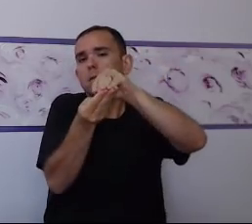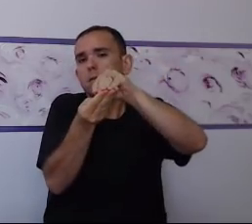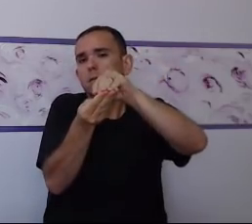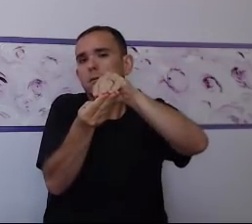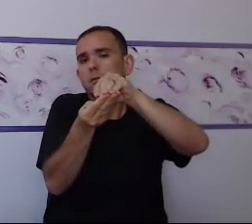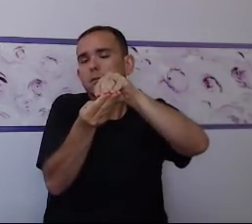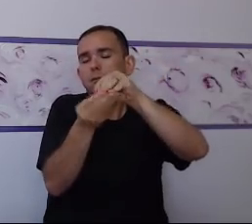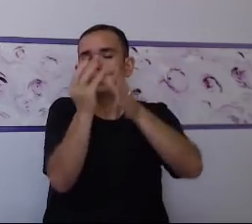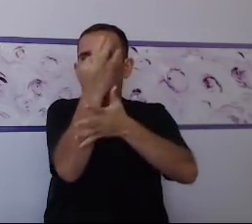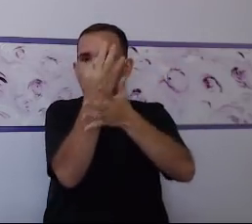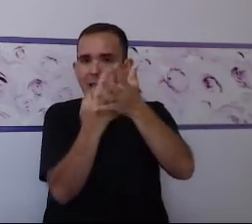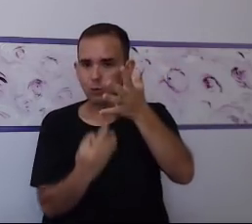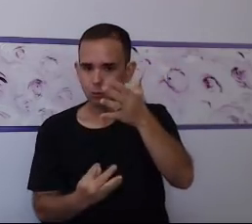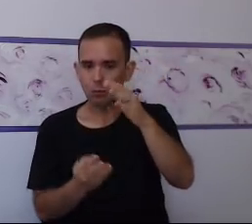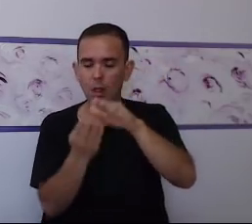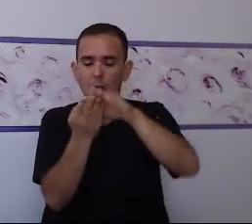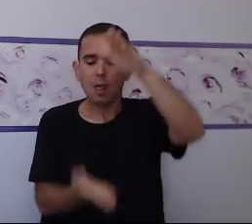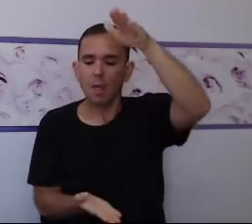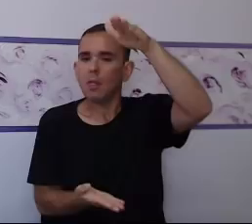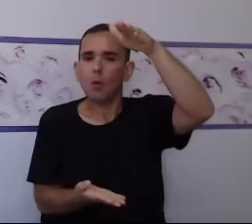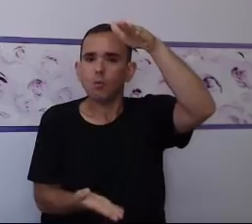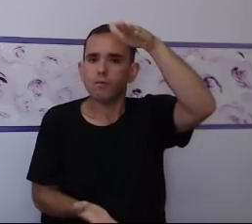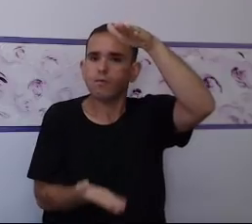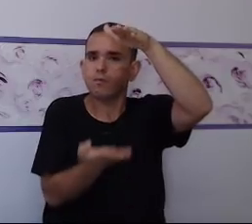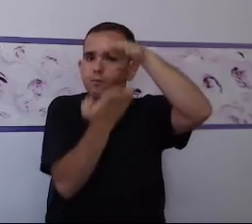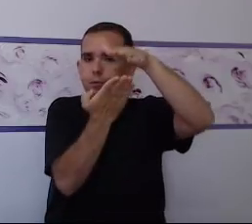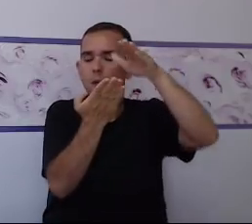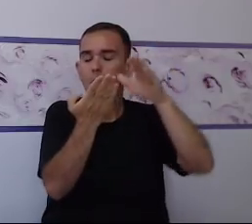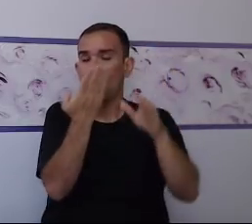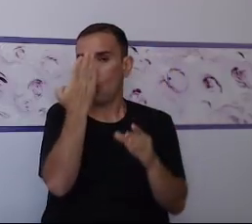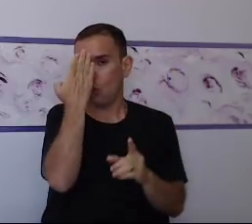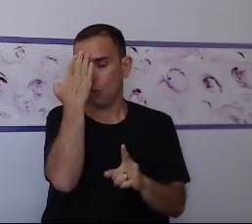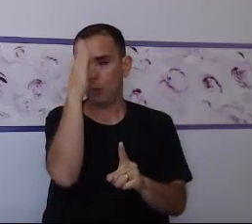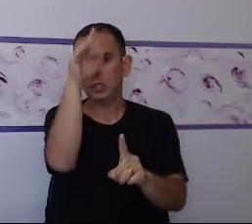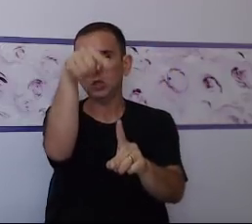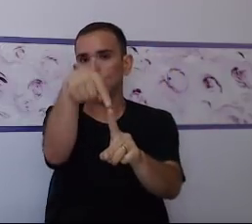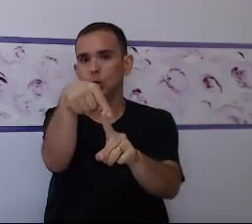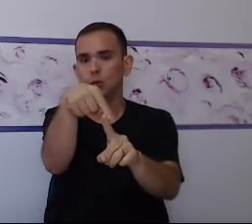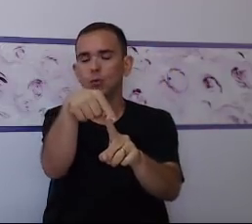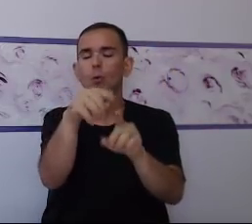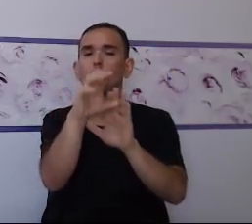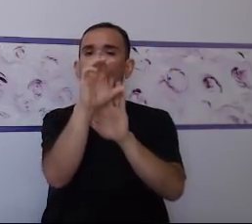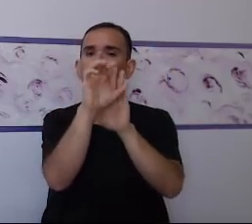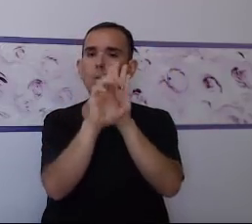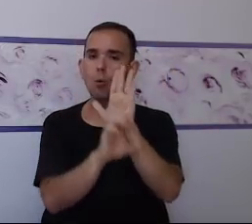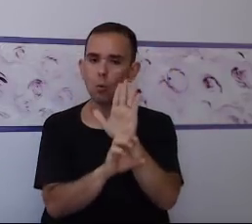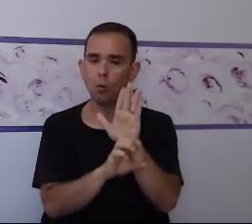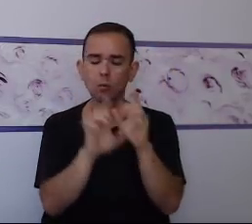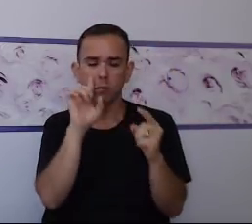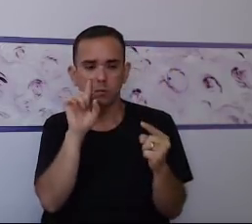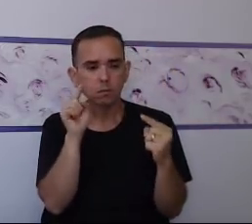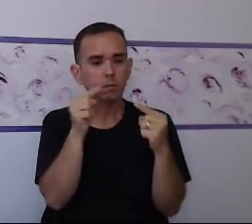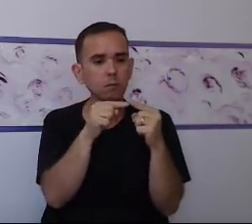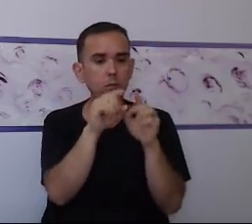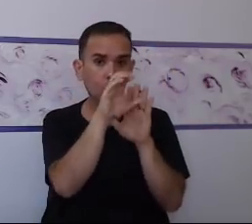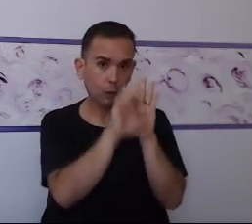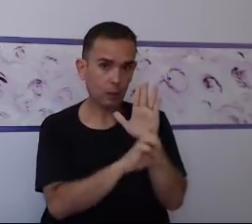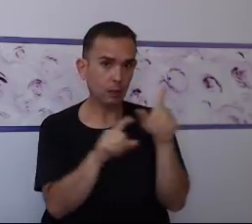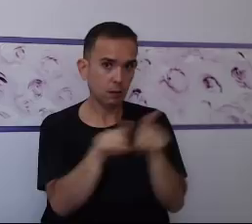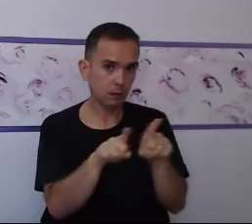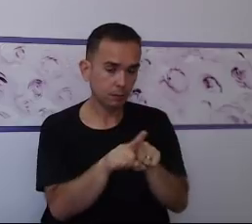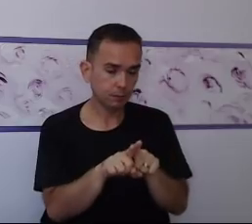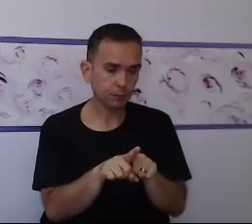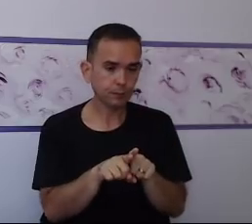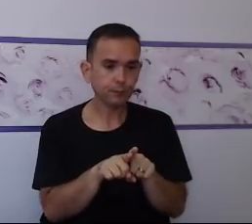a redução do tamanho, ser mais objetivo com o conteúdo de acordo com o currículo,